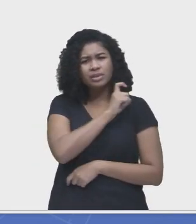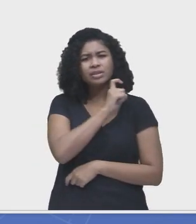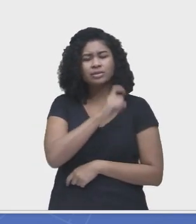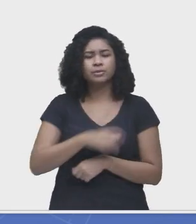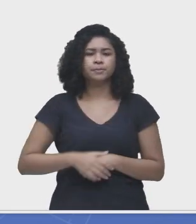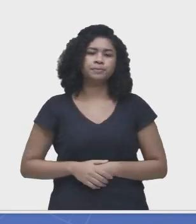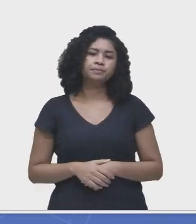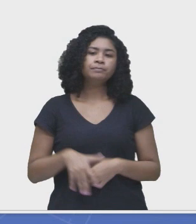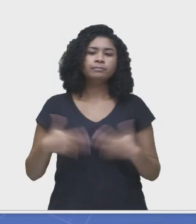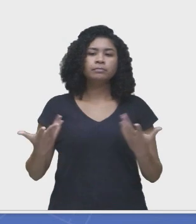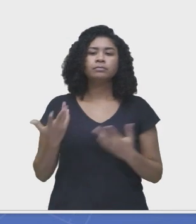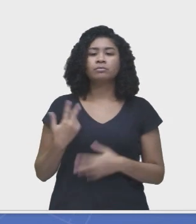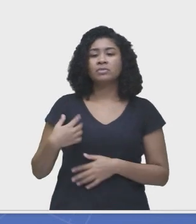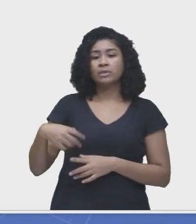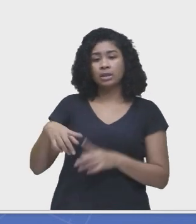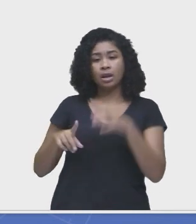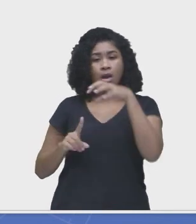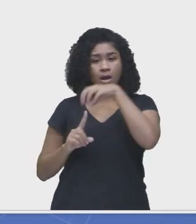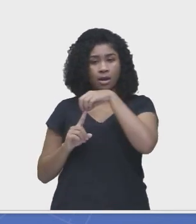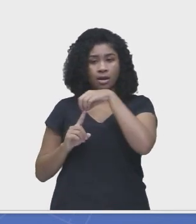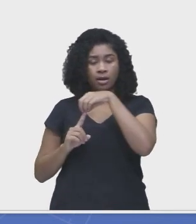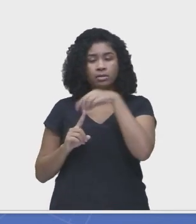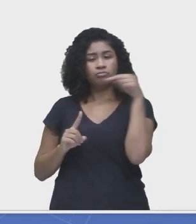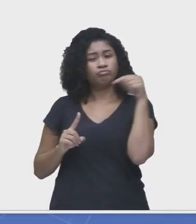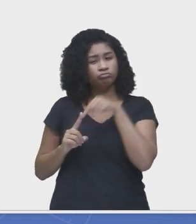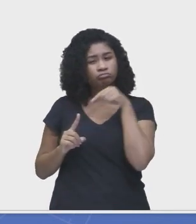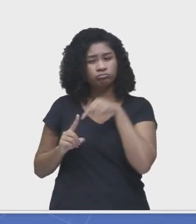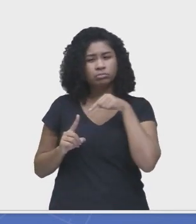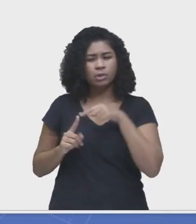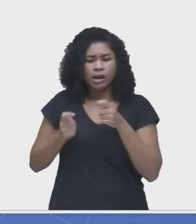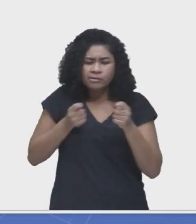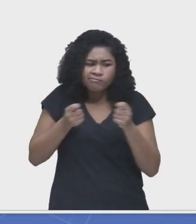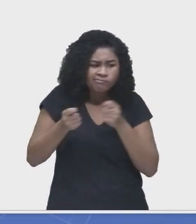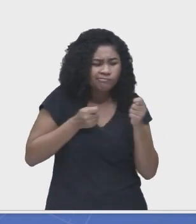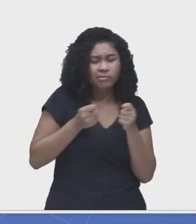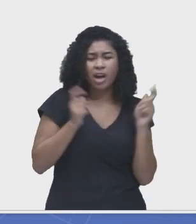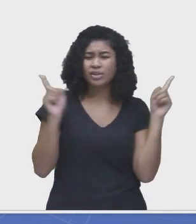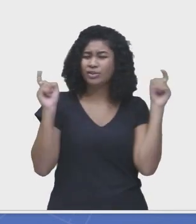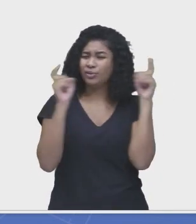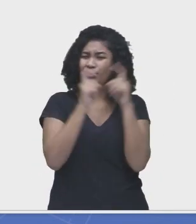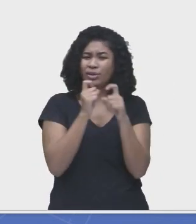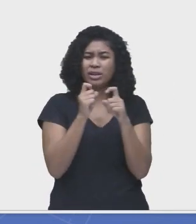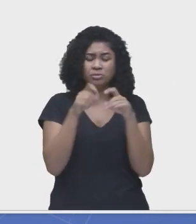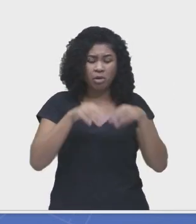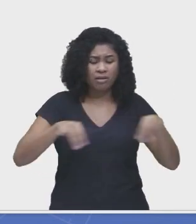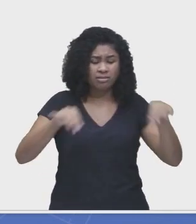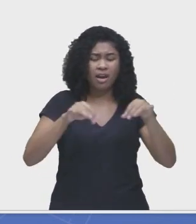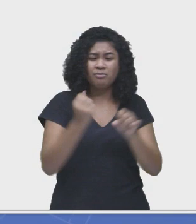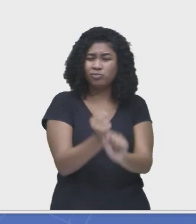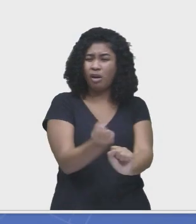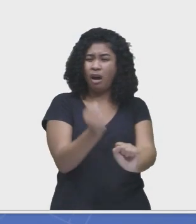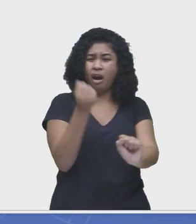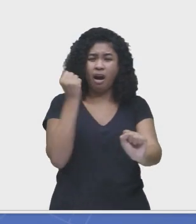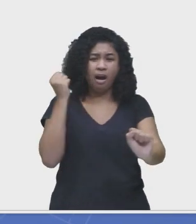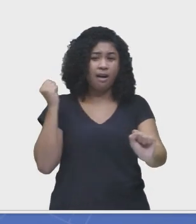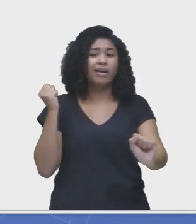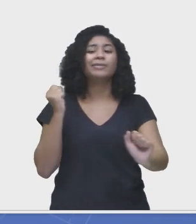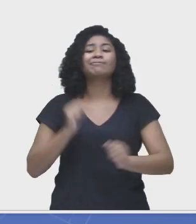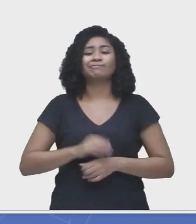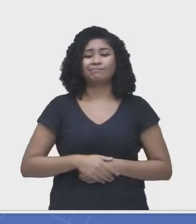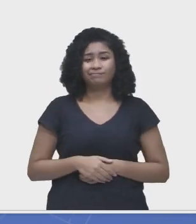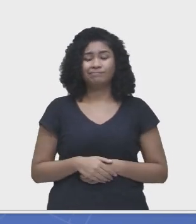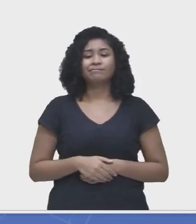tentava controlá-las, mas isso era muito difícil, como eu falei, devido à extensão. Essas rebeliões terminaram